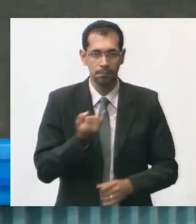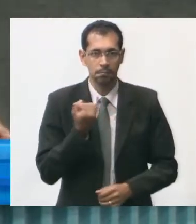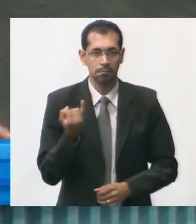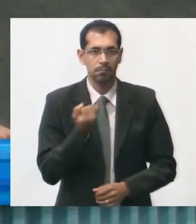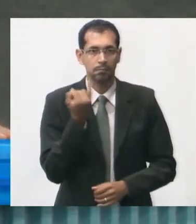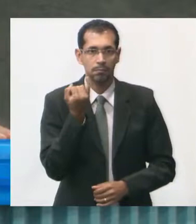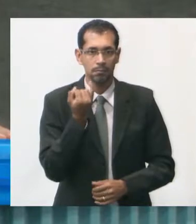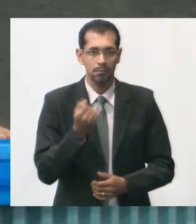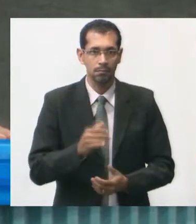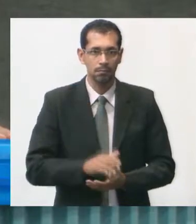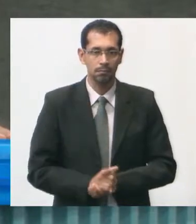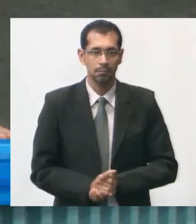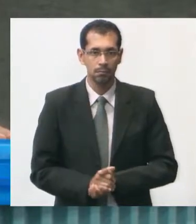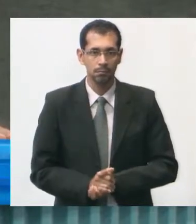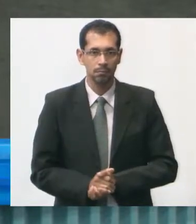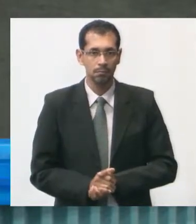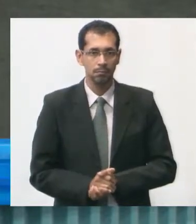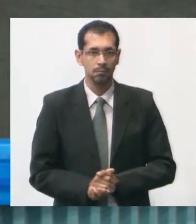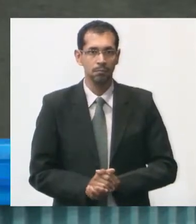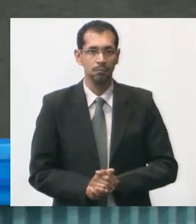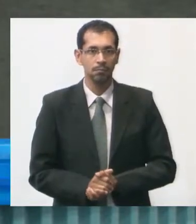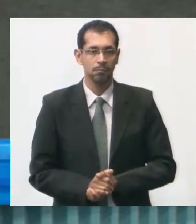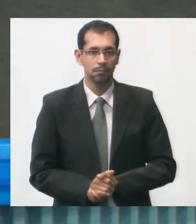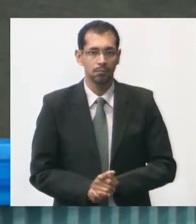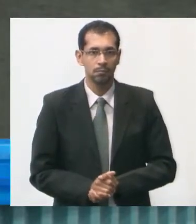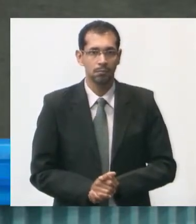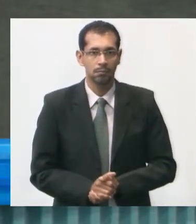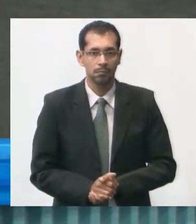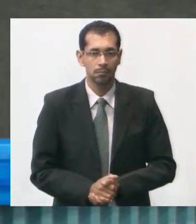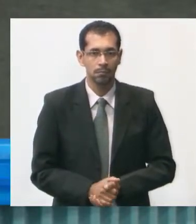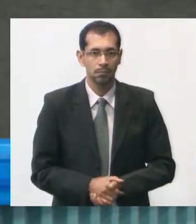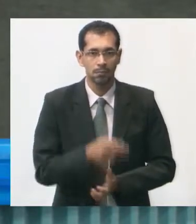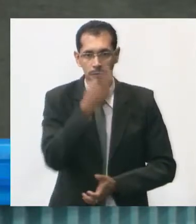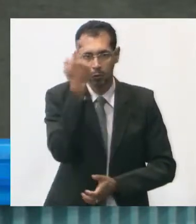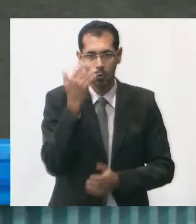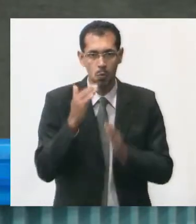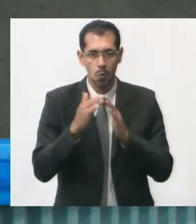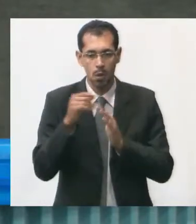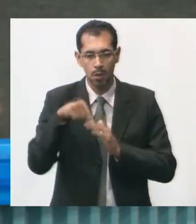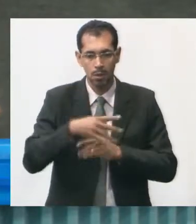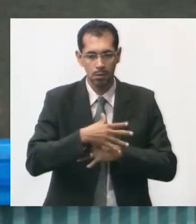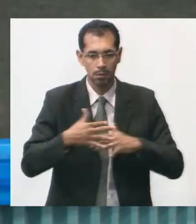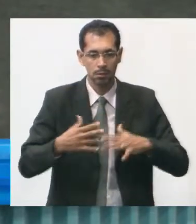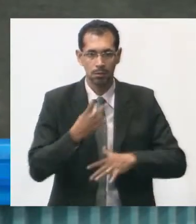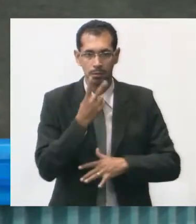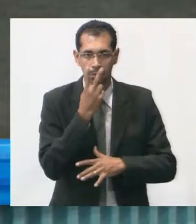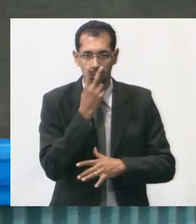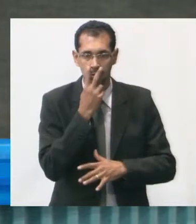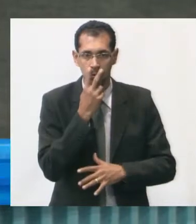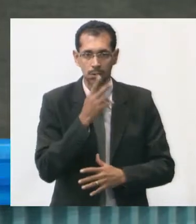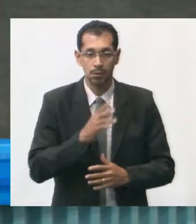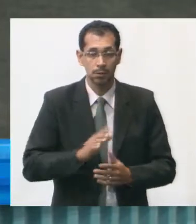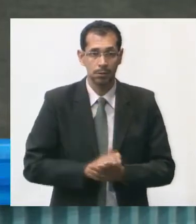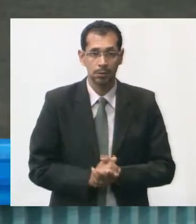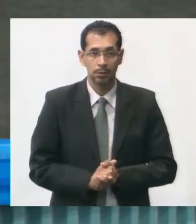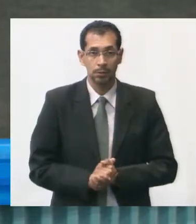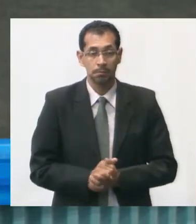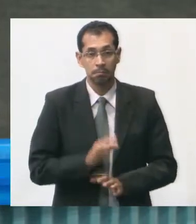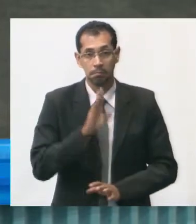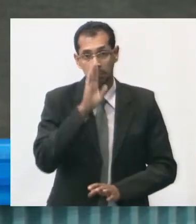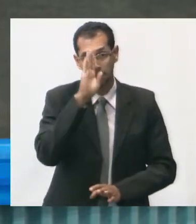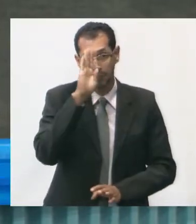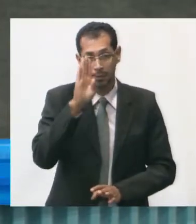os moradores da cidade de Vitória, mas de forma muito específica,